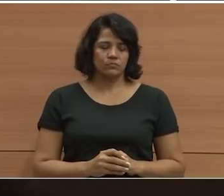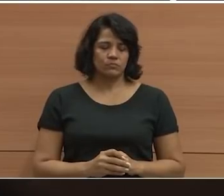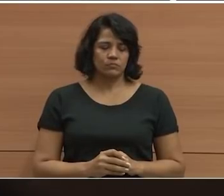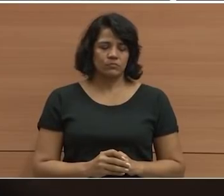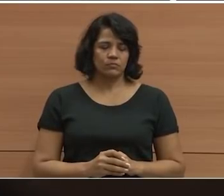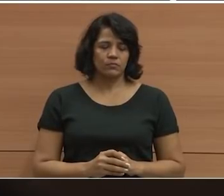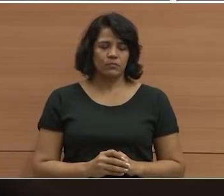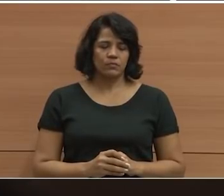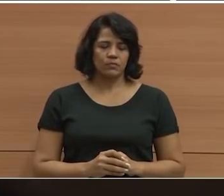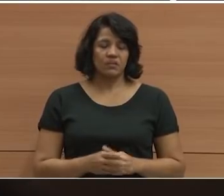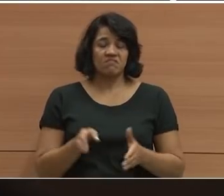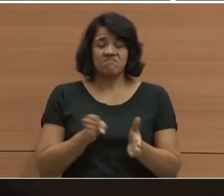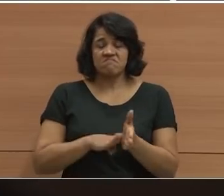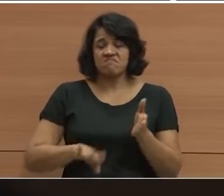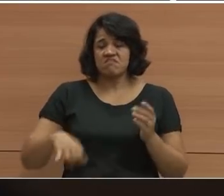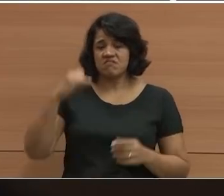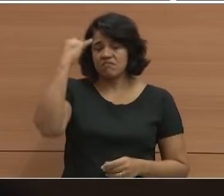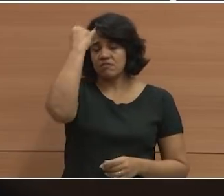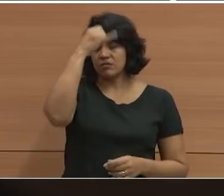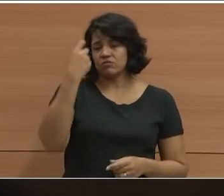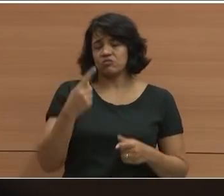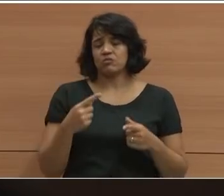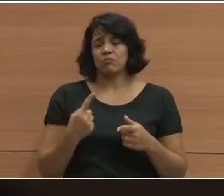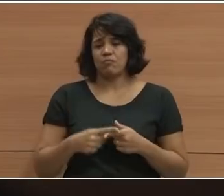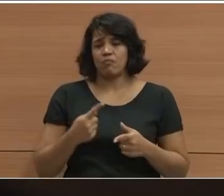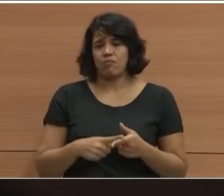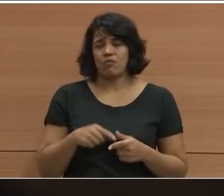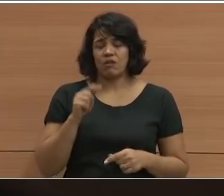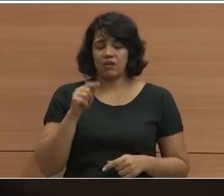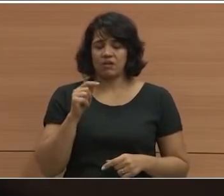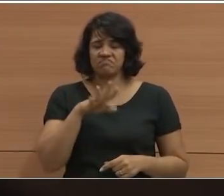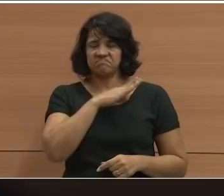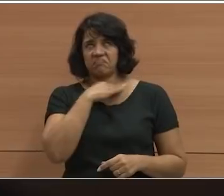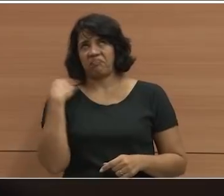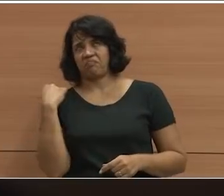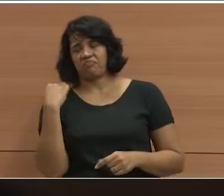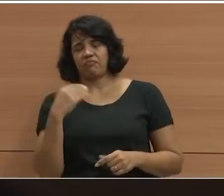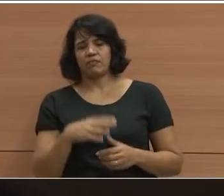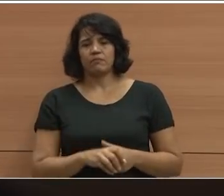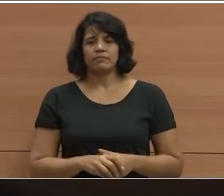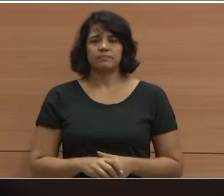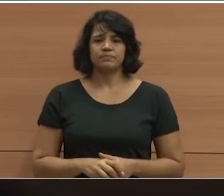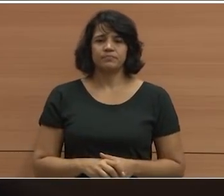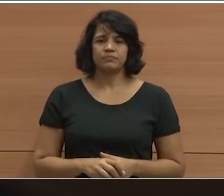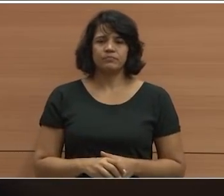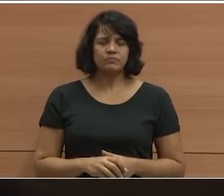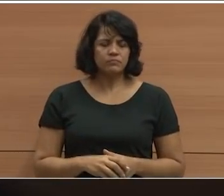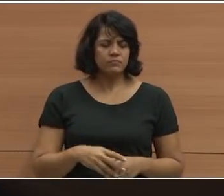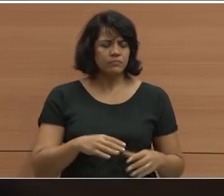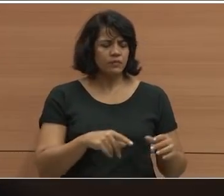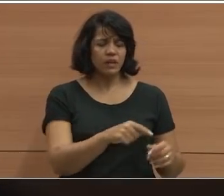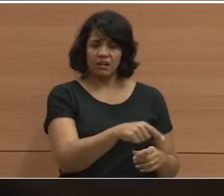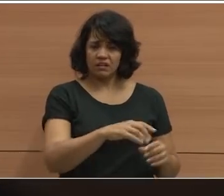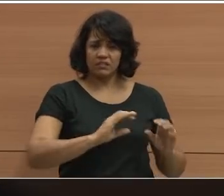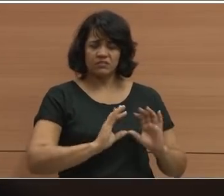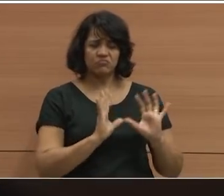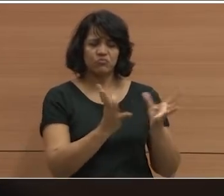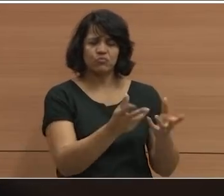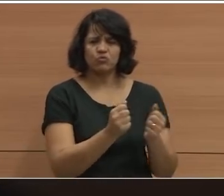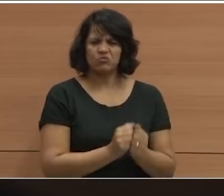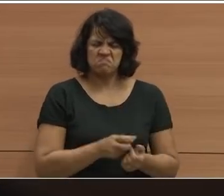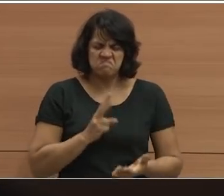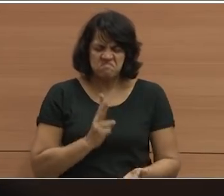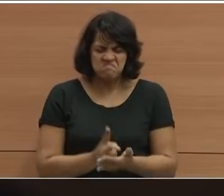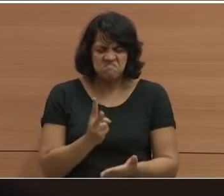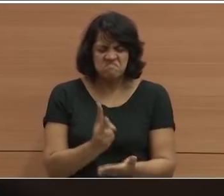se matado, tá? Todos eles perseveravam unânimes em oração com as mulheres.